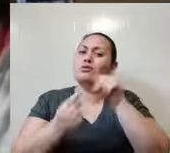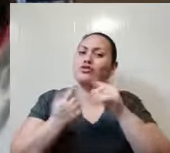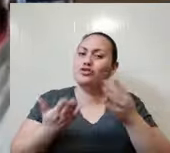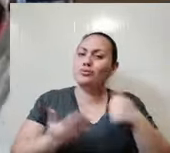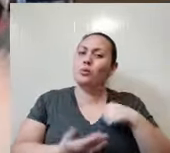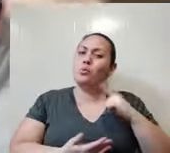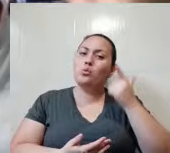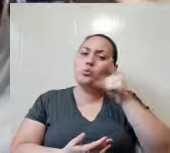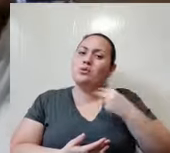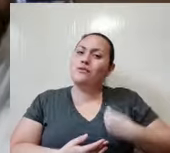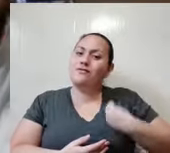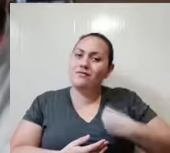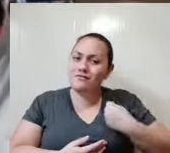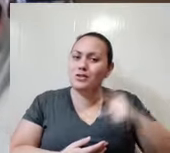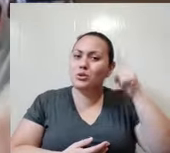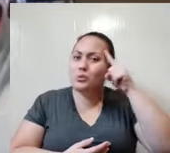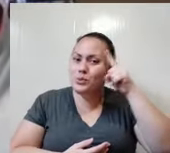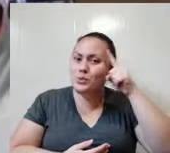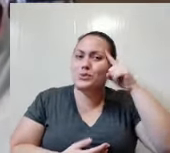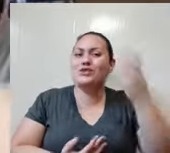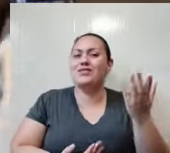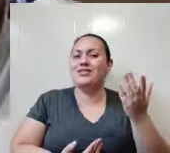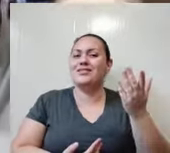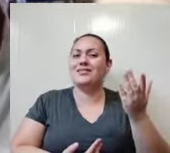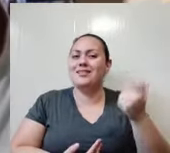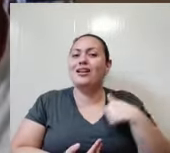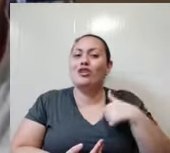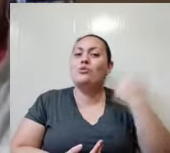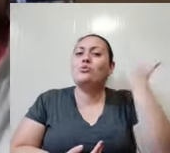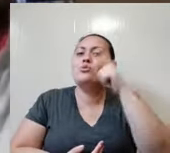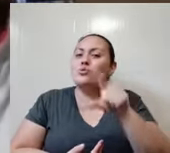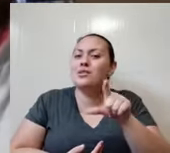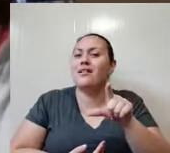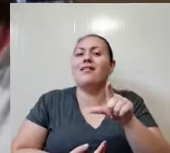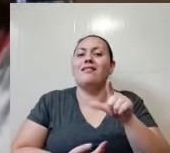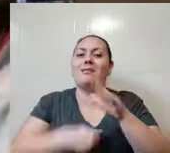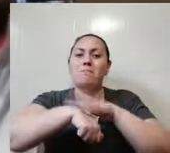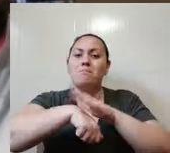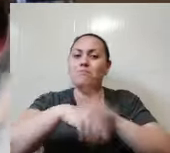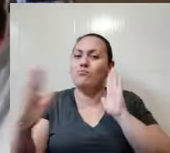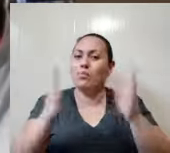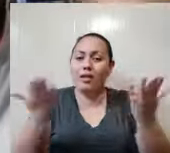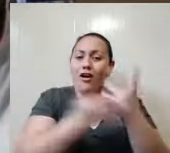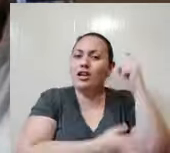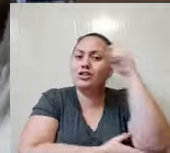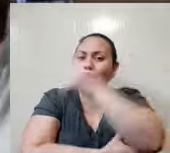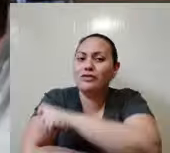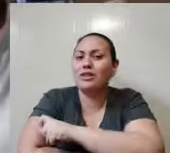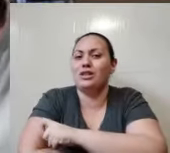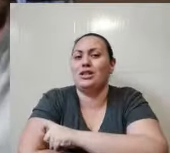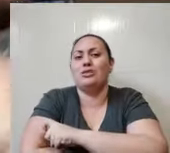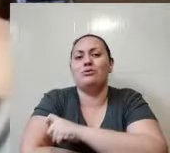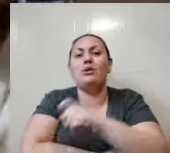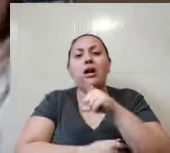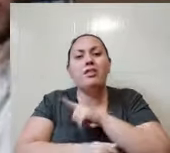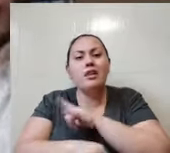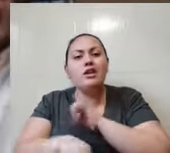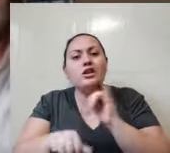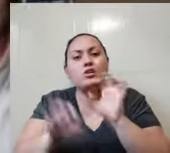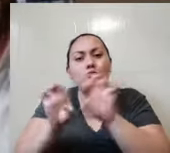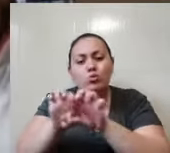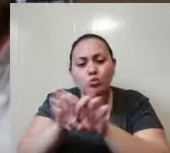parabéns por ter alcançado seu objetivo, por ter sobrevivido a mais um dia, por tá dando conta